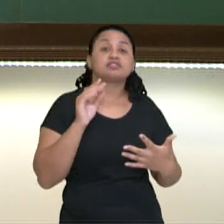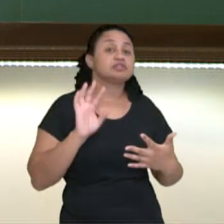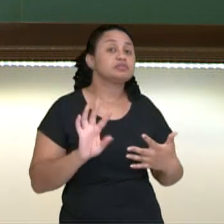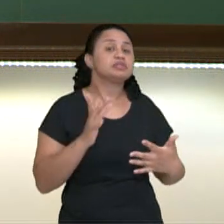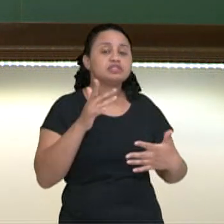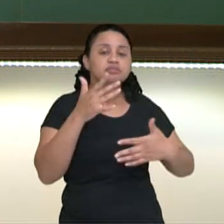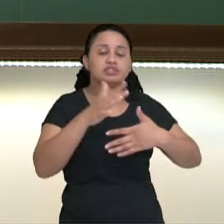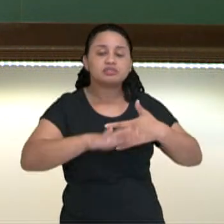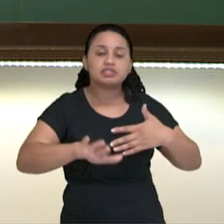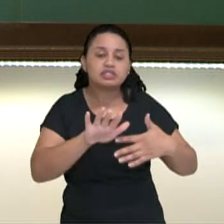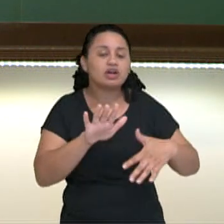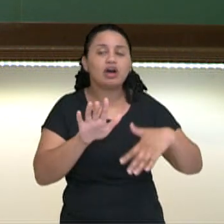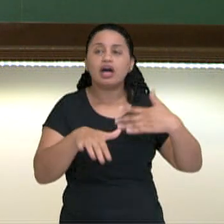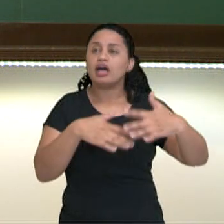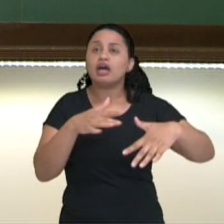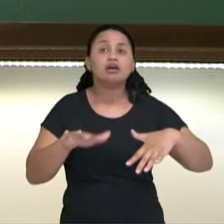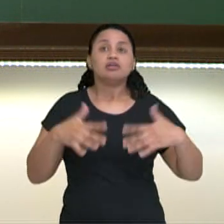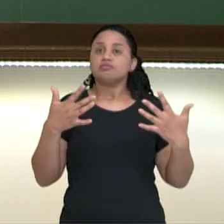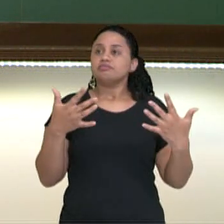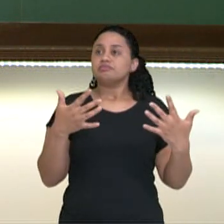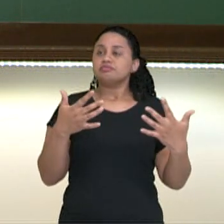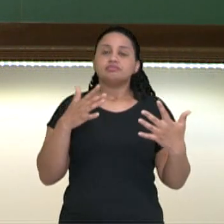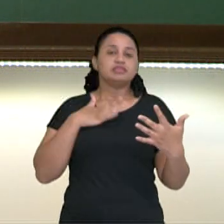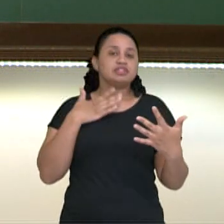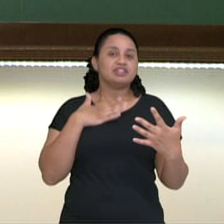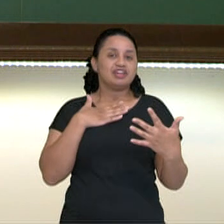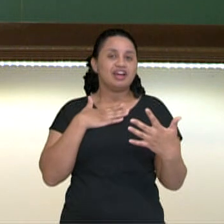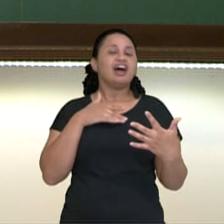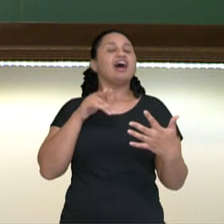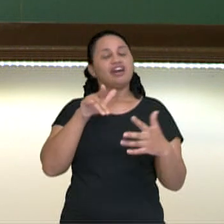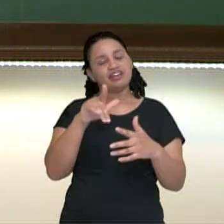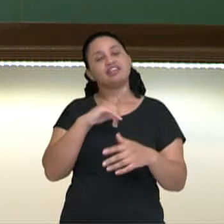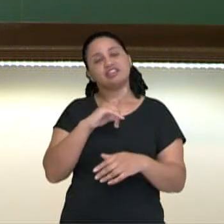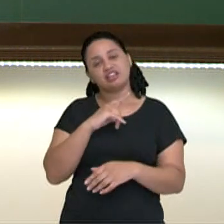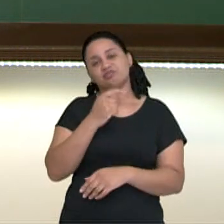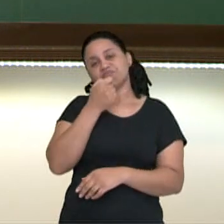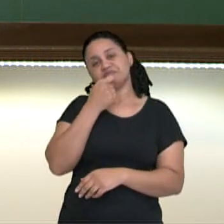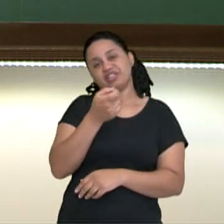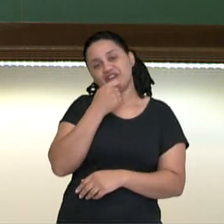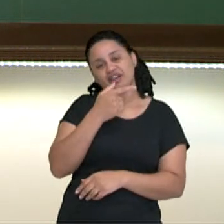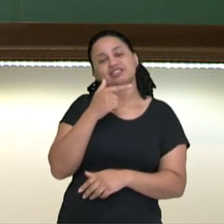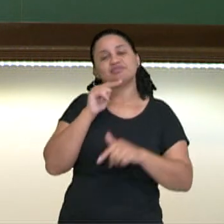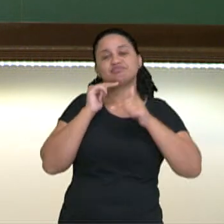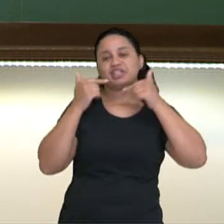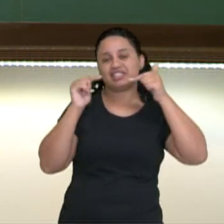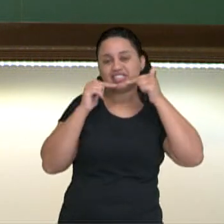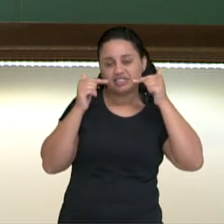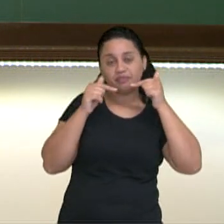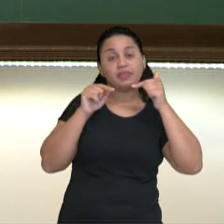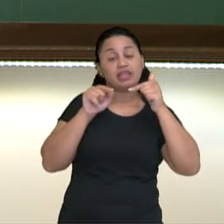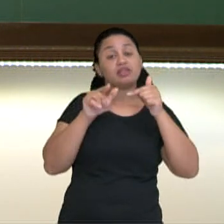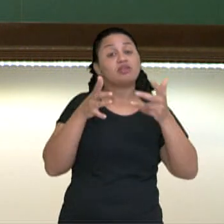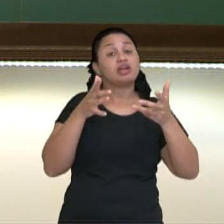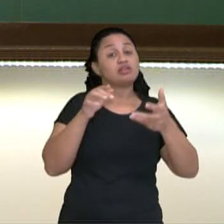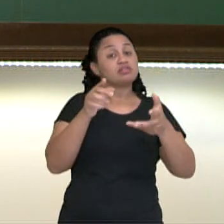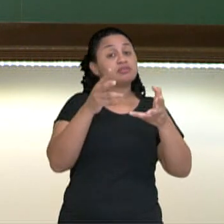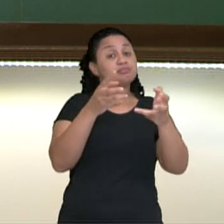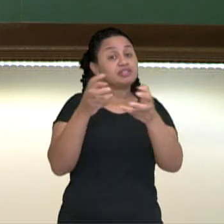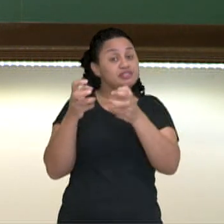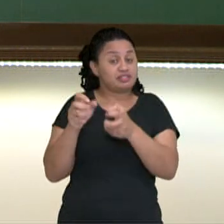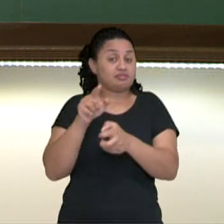De repente, essa expectativa é quebrada e é onde acontece o humor. É justamente isso que eu quero que você identifique no